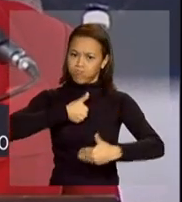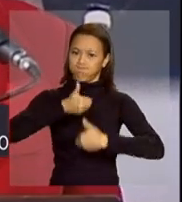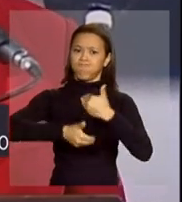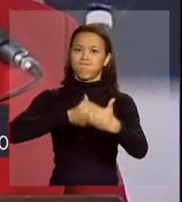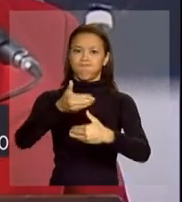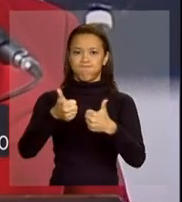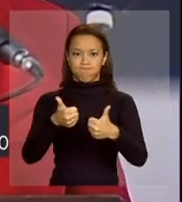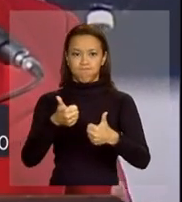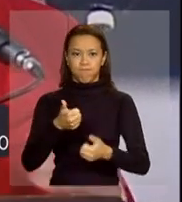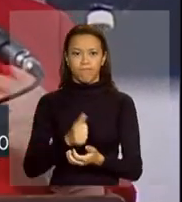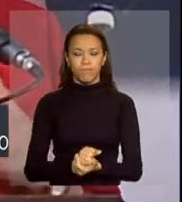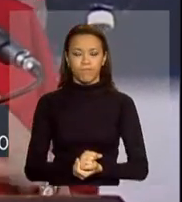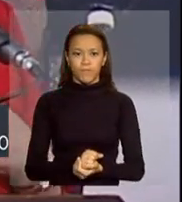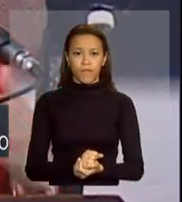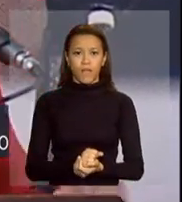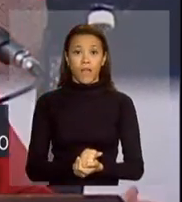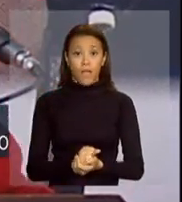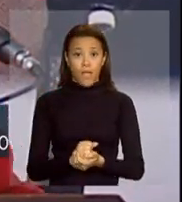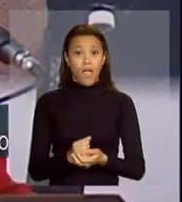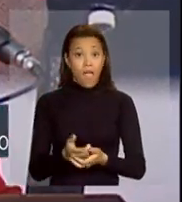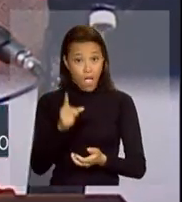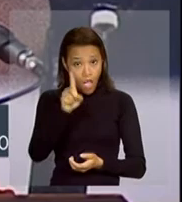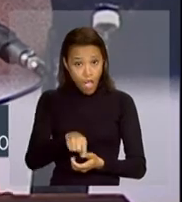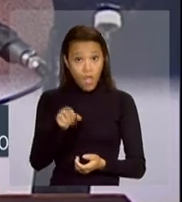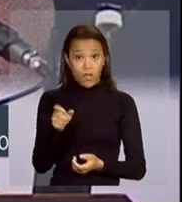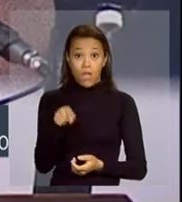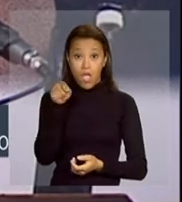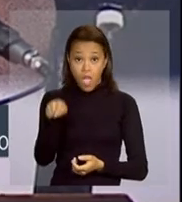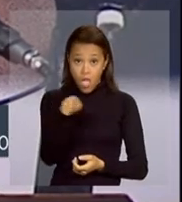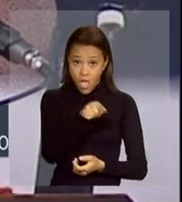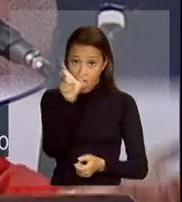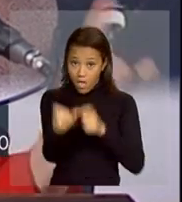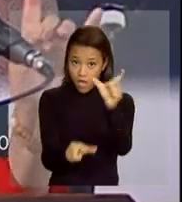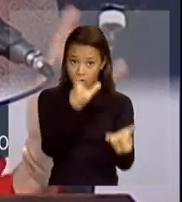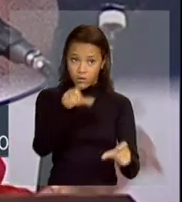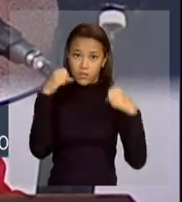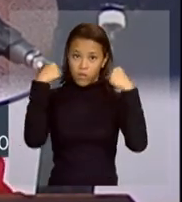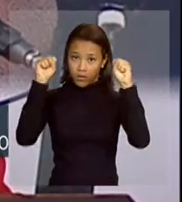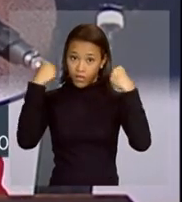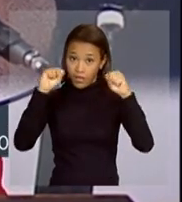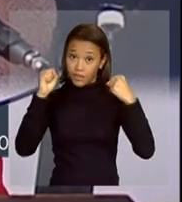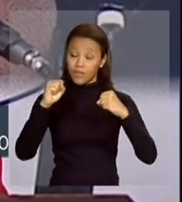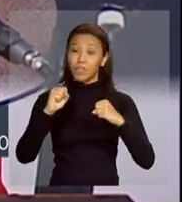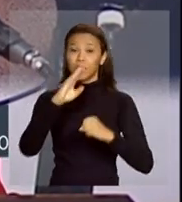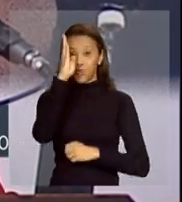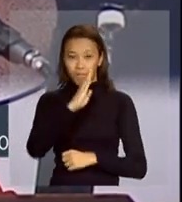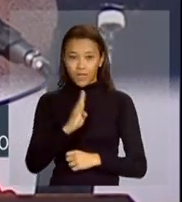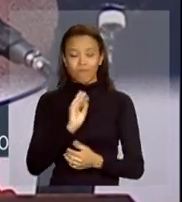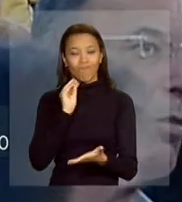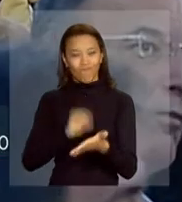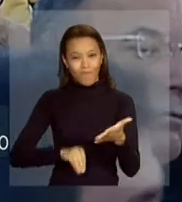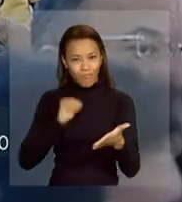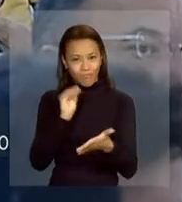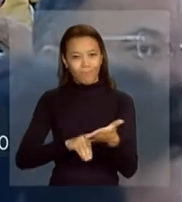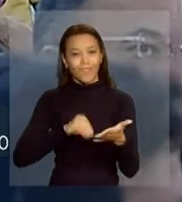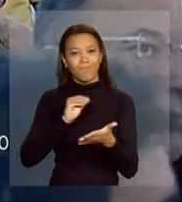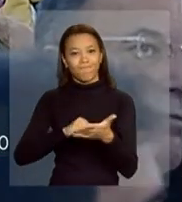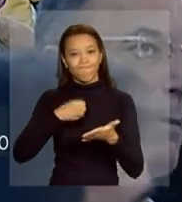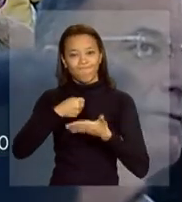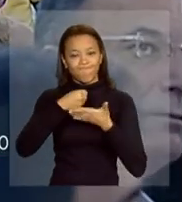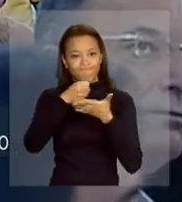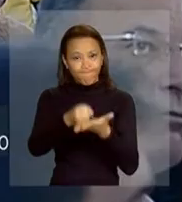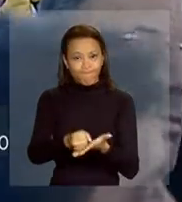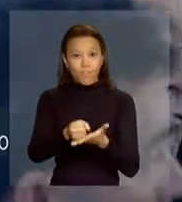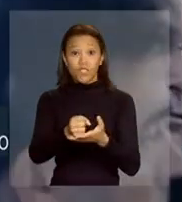tem e é para esses atletas que o Brasil devia com a